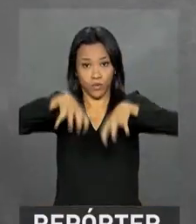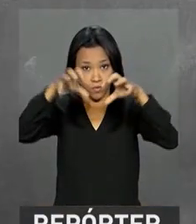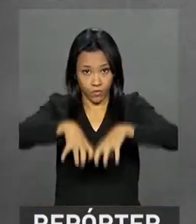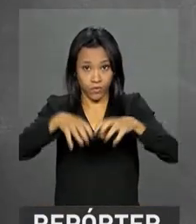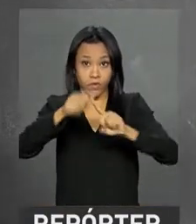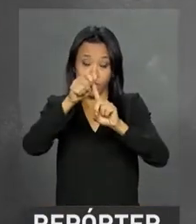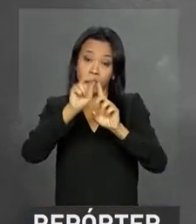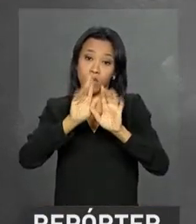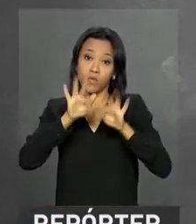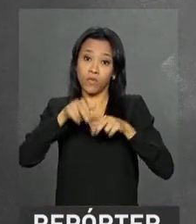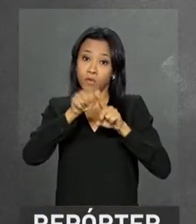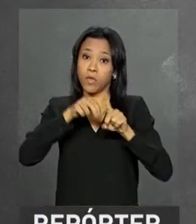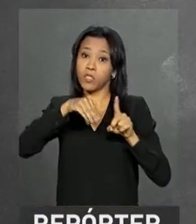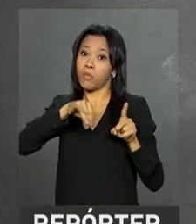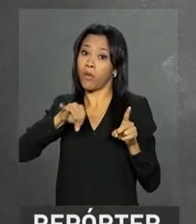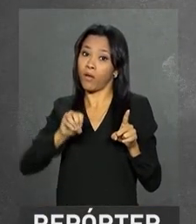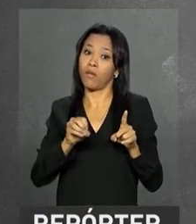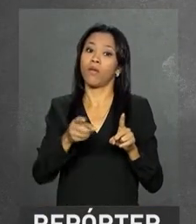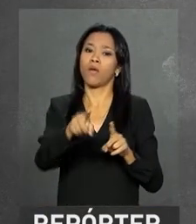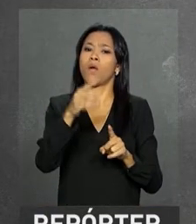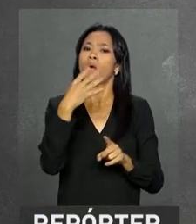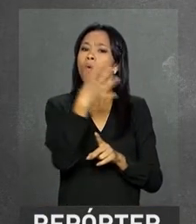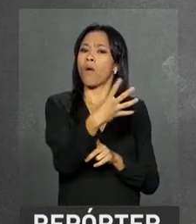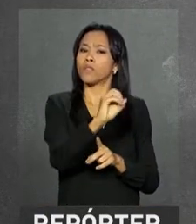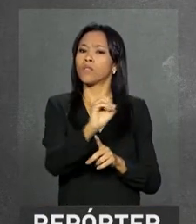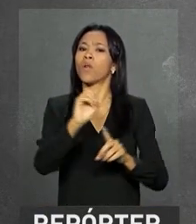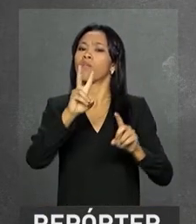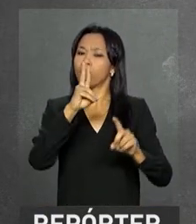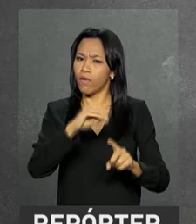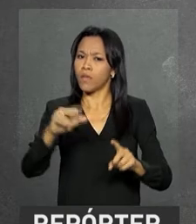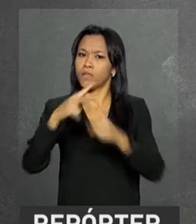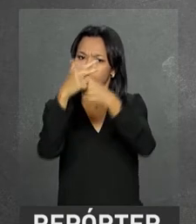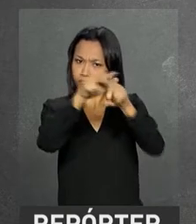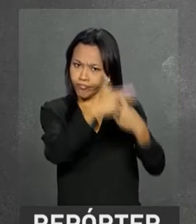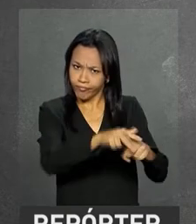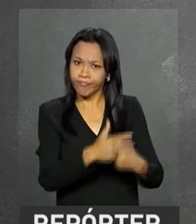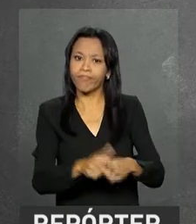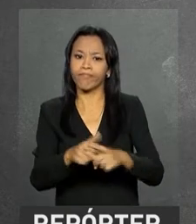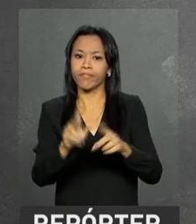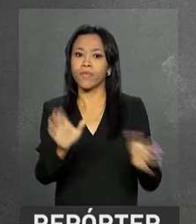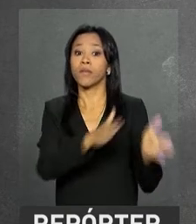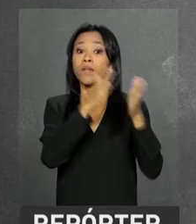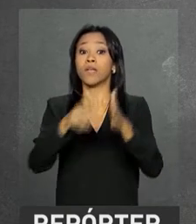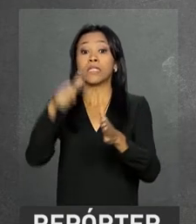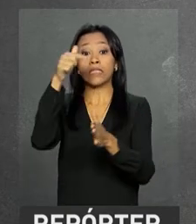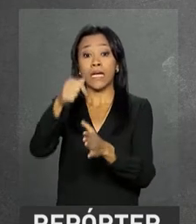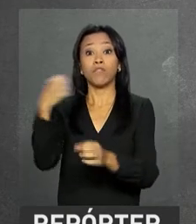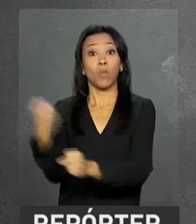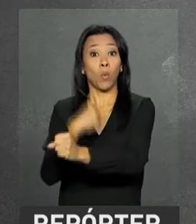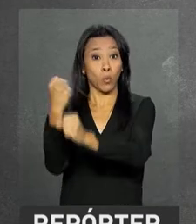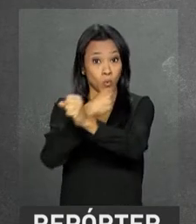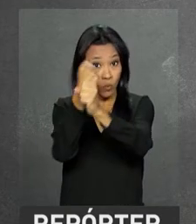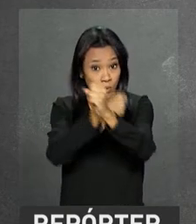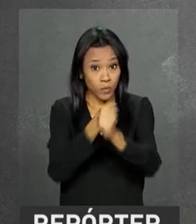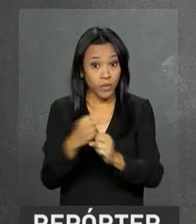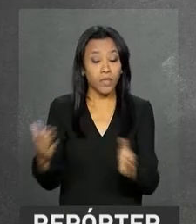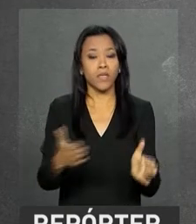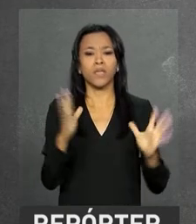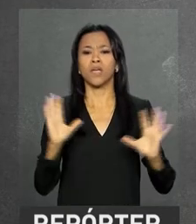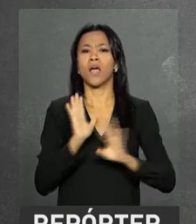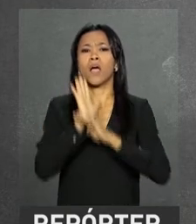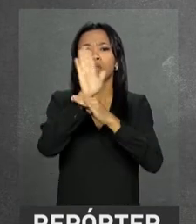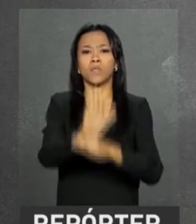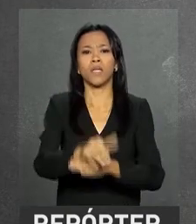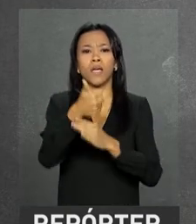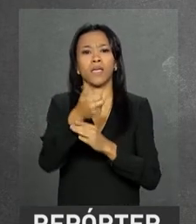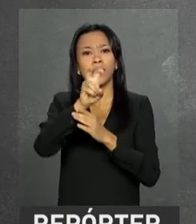40 escolas serão reformadas e outras 7 vão ser construídas do zero, beneficiando mais de 15 mil